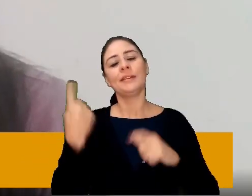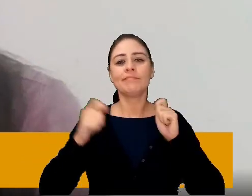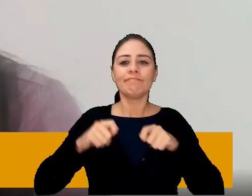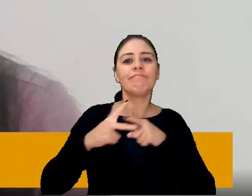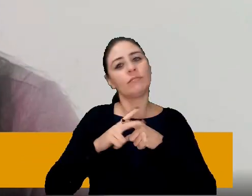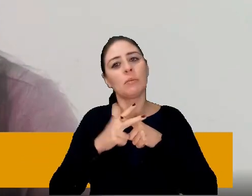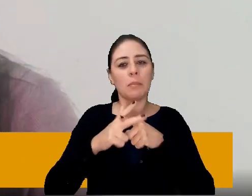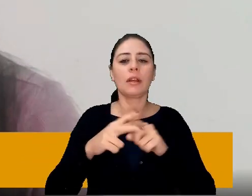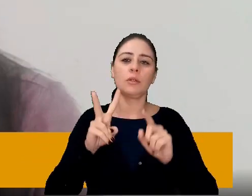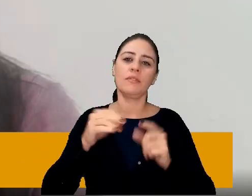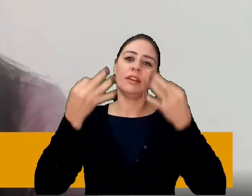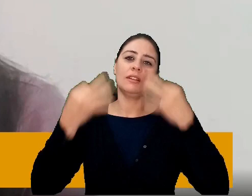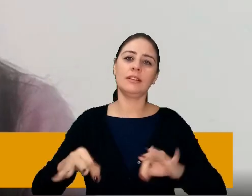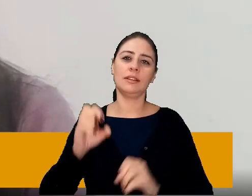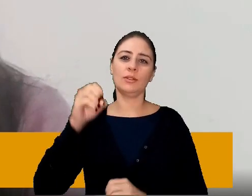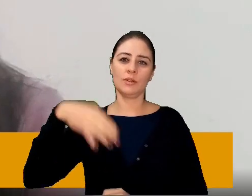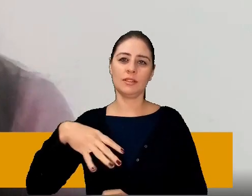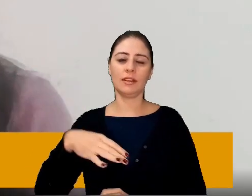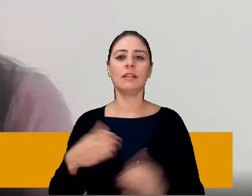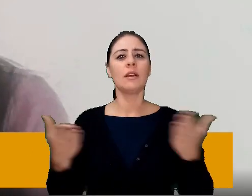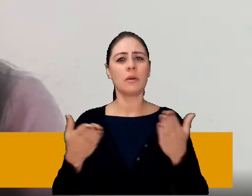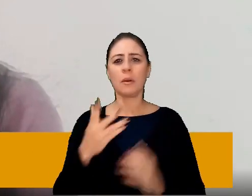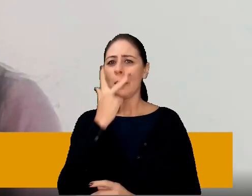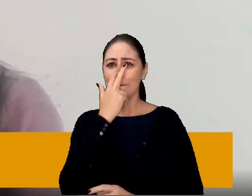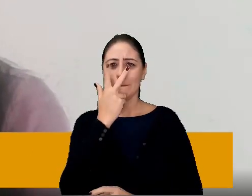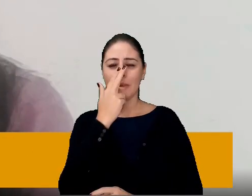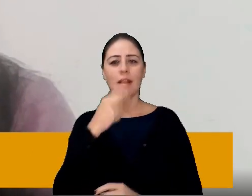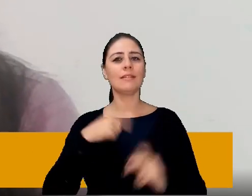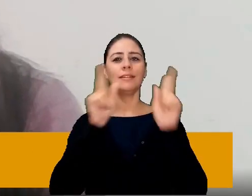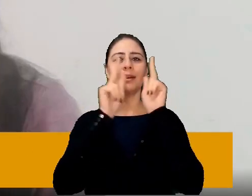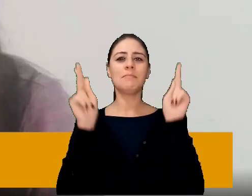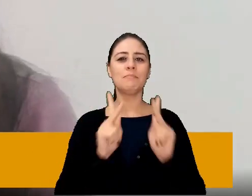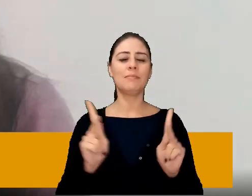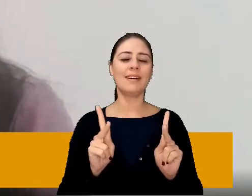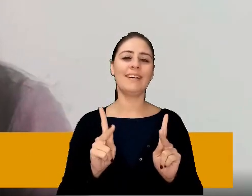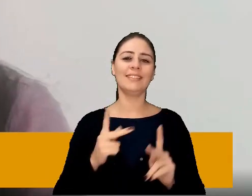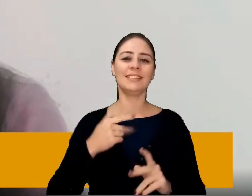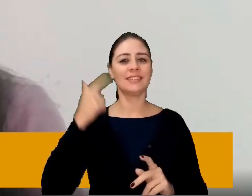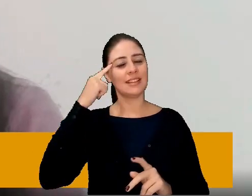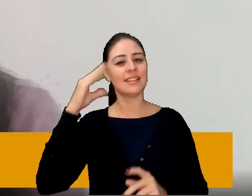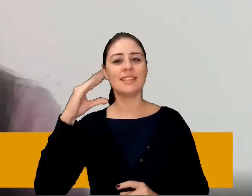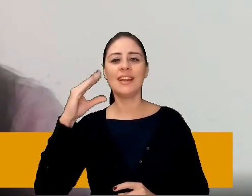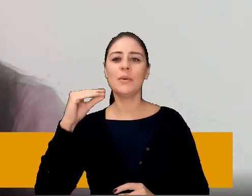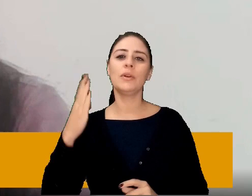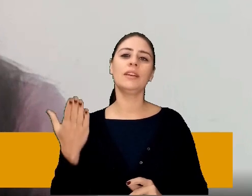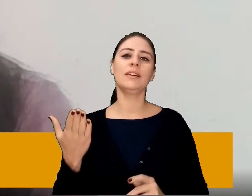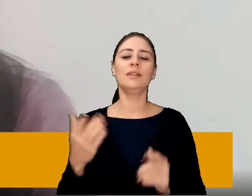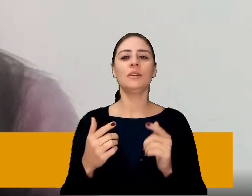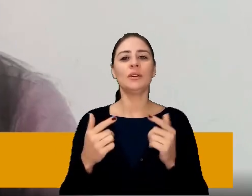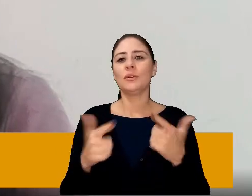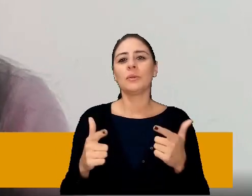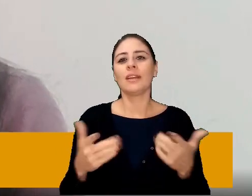mas que vai dar certo, sim. E agora, parece que está uma paz aqui, né? Tranquilo, assim, não